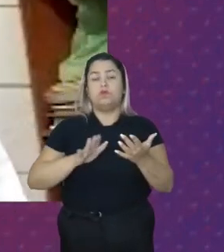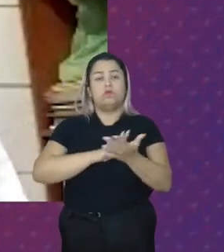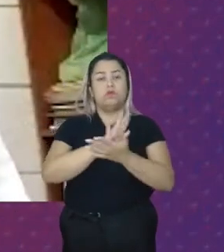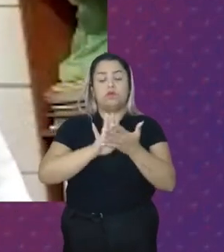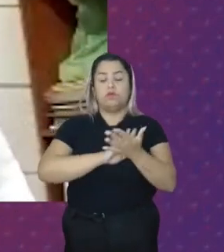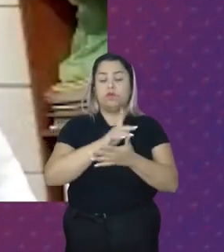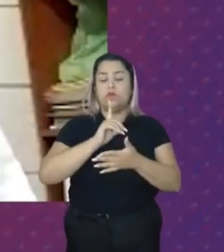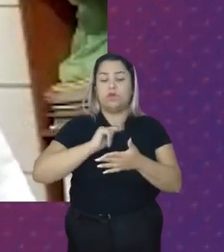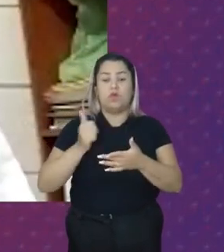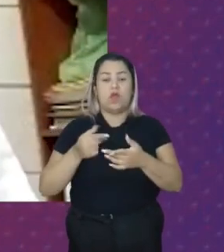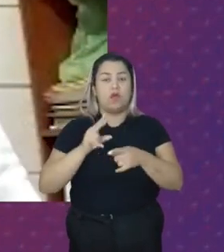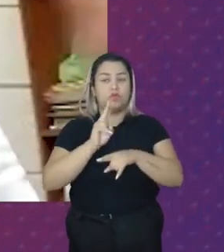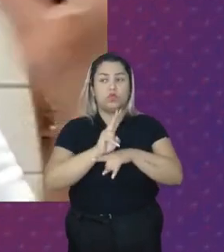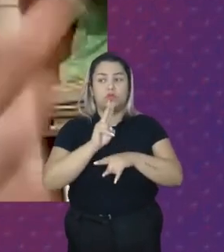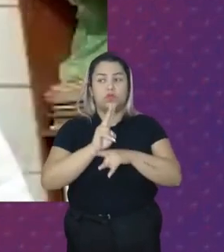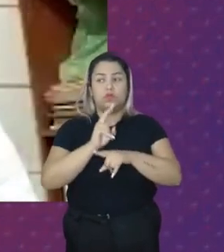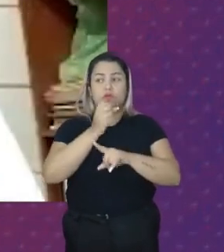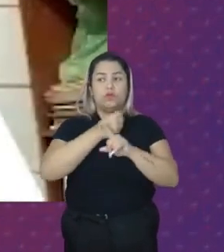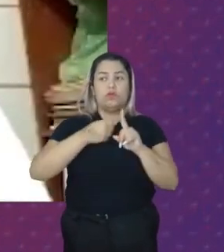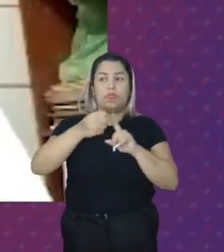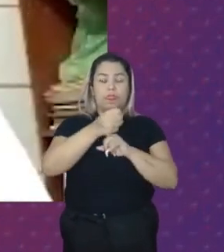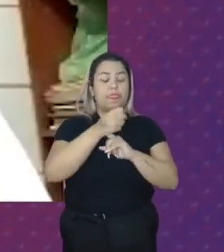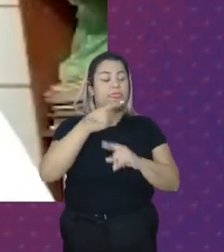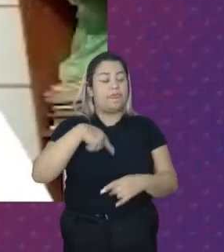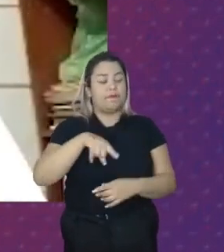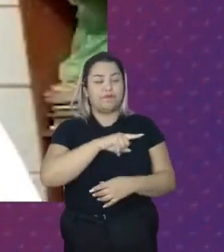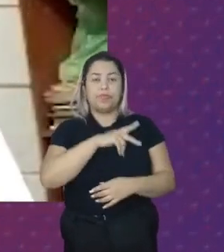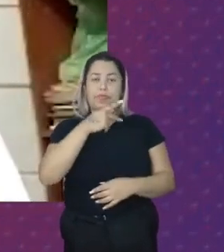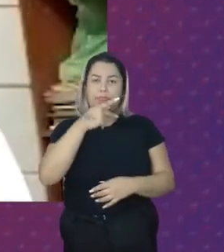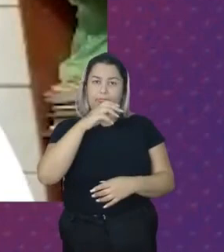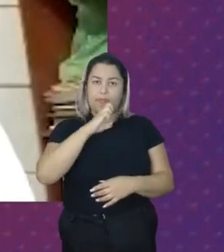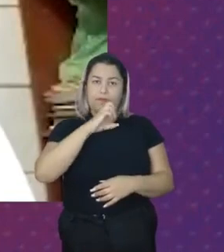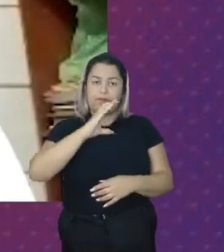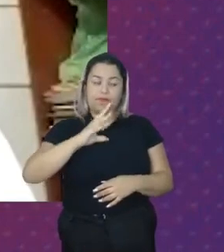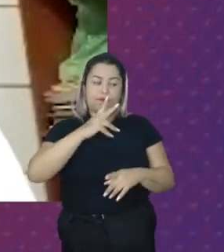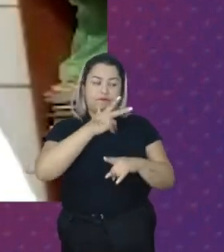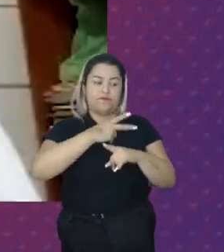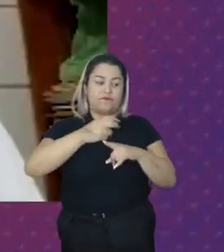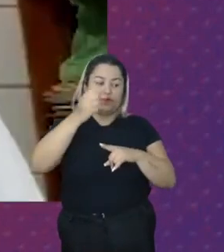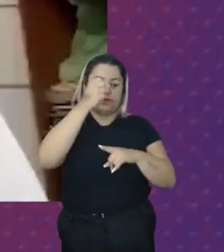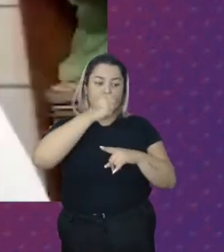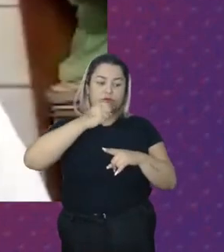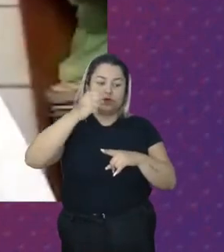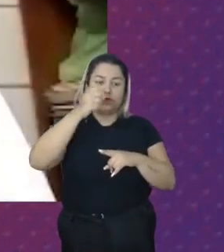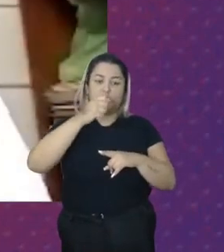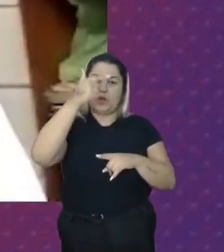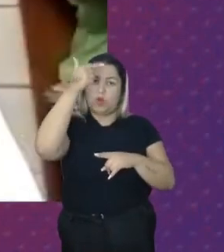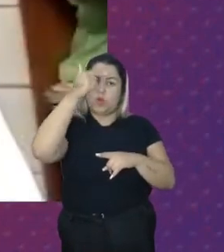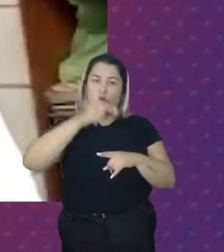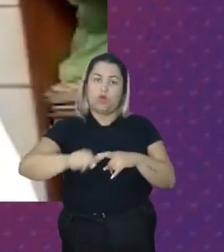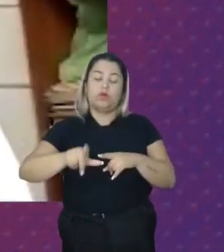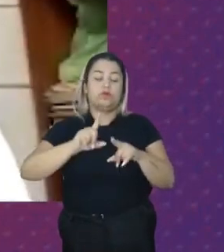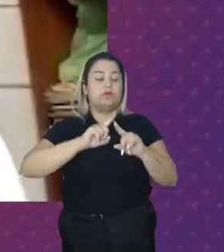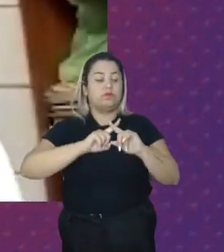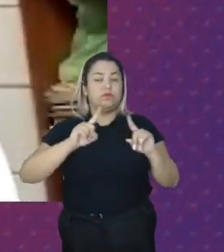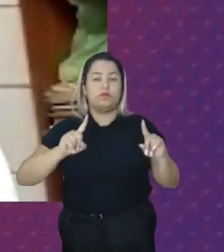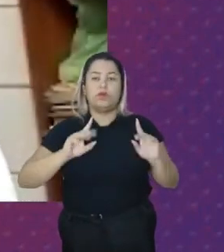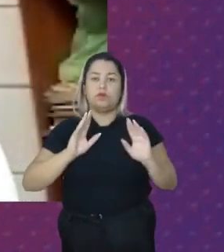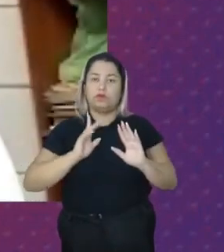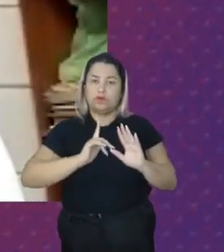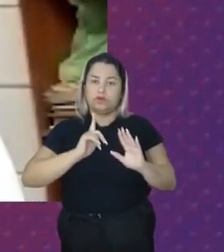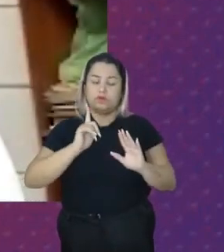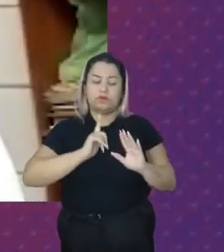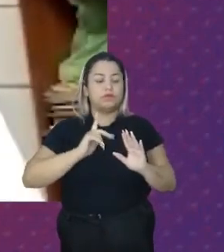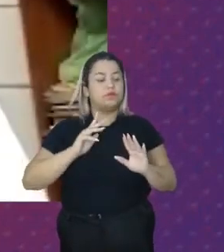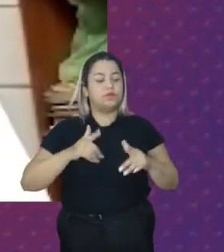Proteção social Então Nossa PEC É uma vitória Uma grande conquista Mas a gente ainda Tem